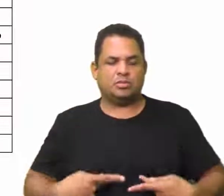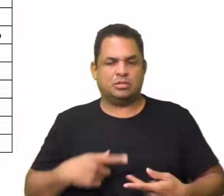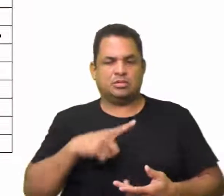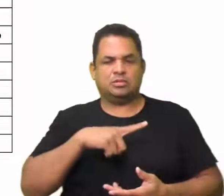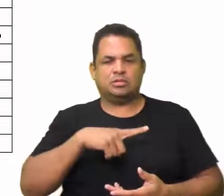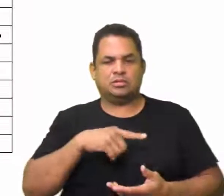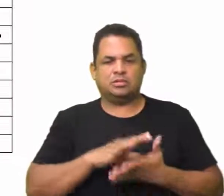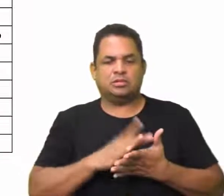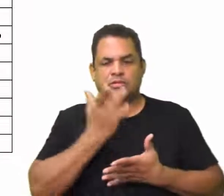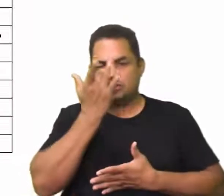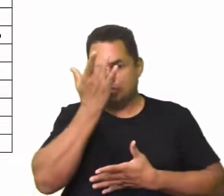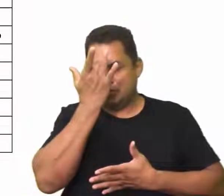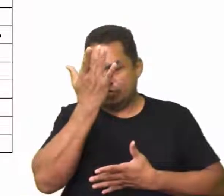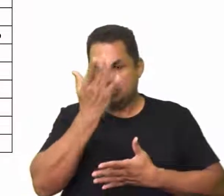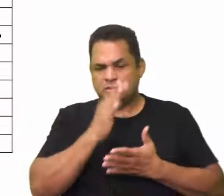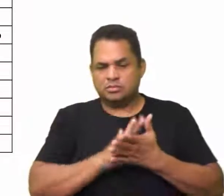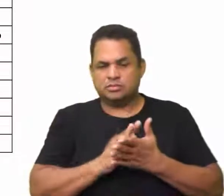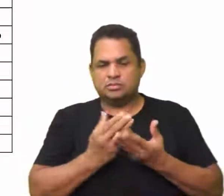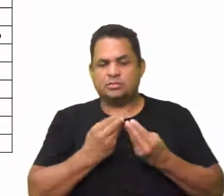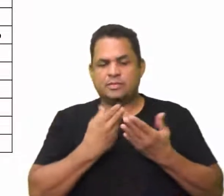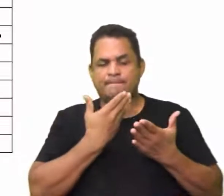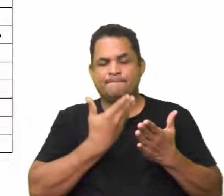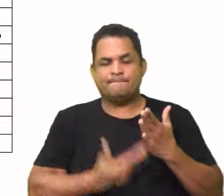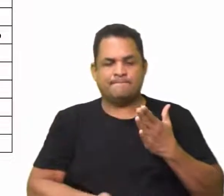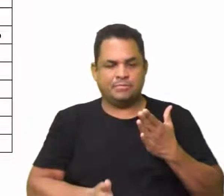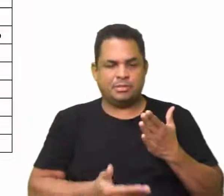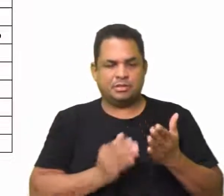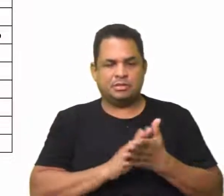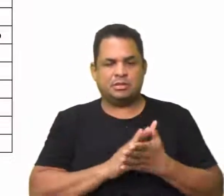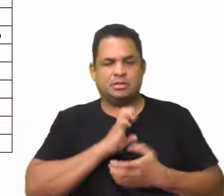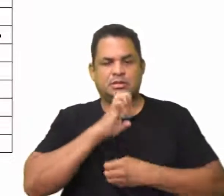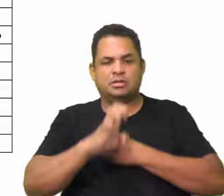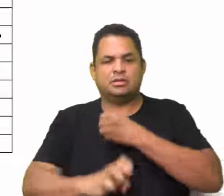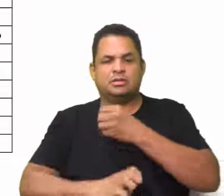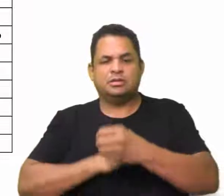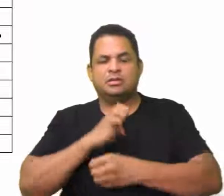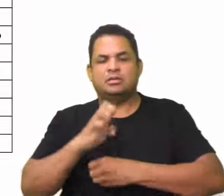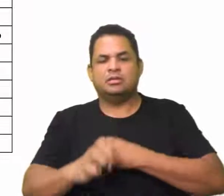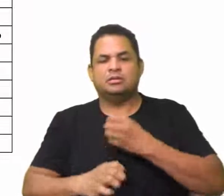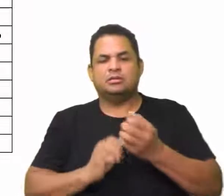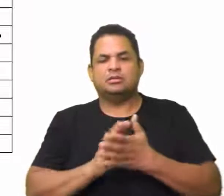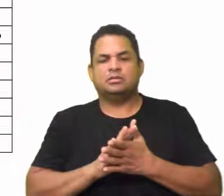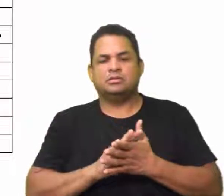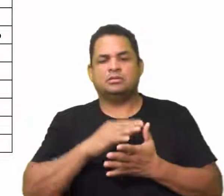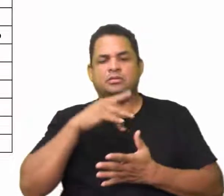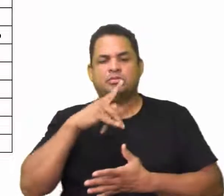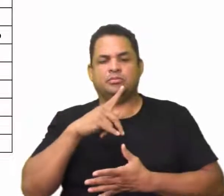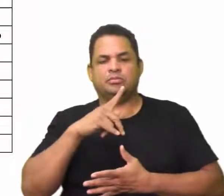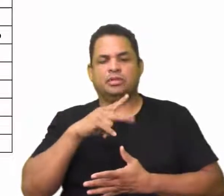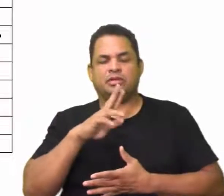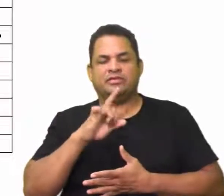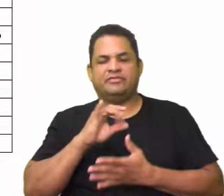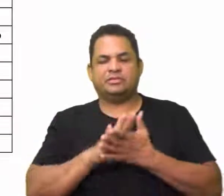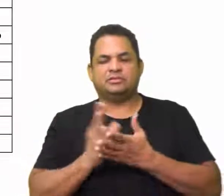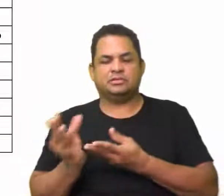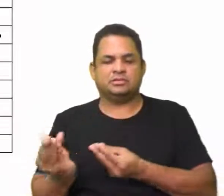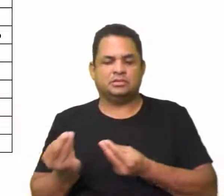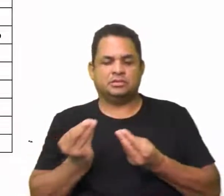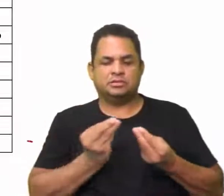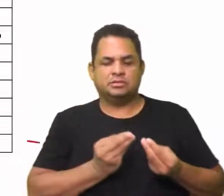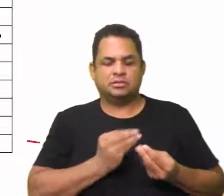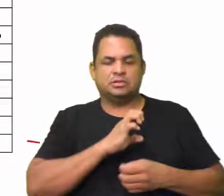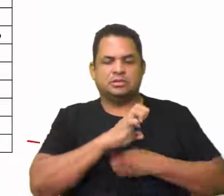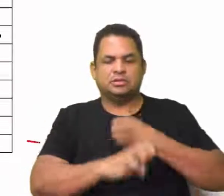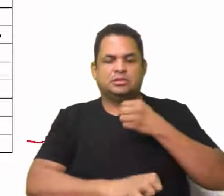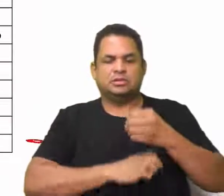maior facilidade de perder elétron e o PVC de receber. Então, como